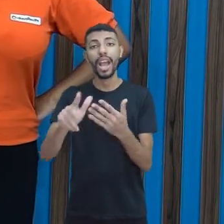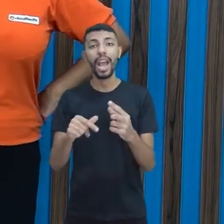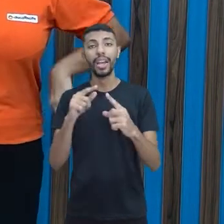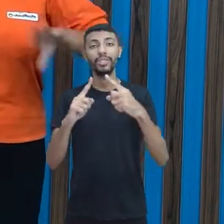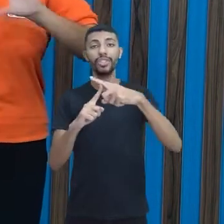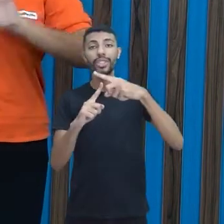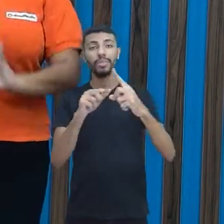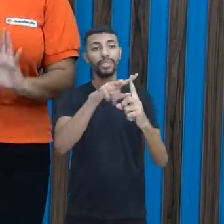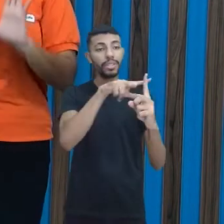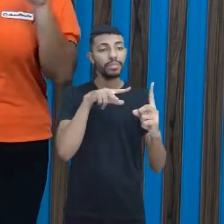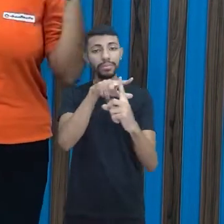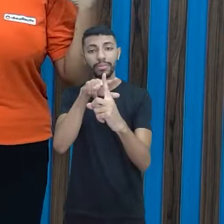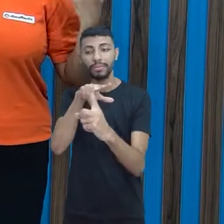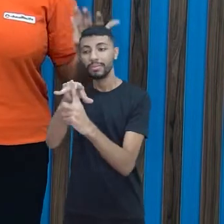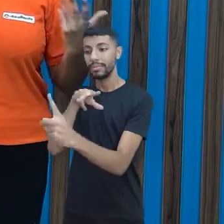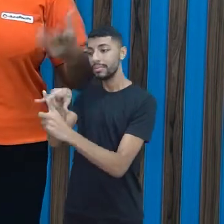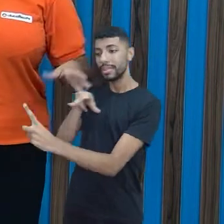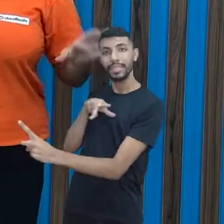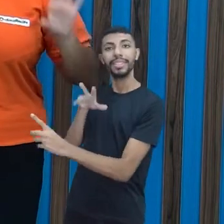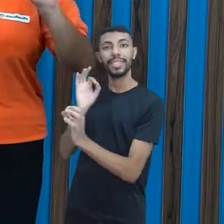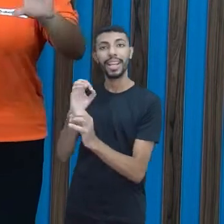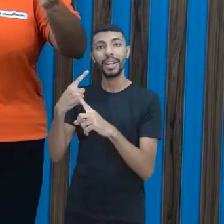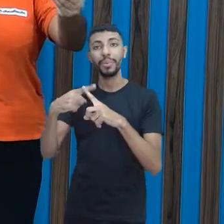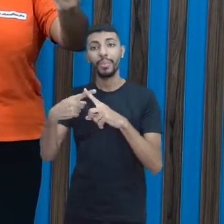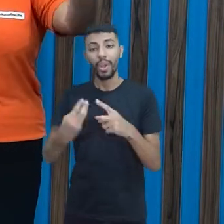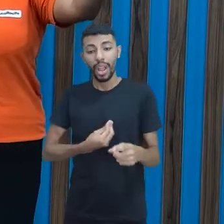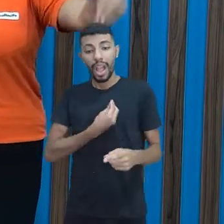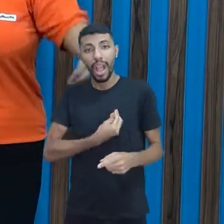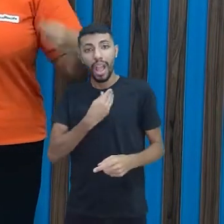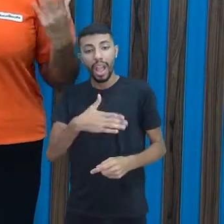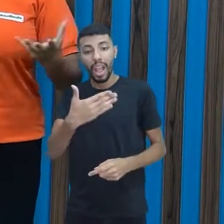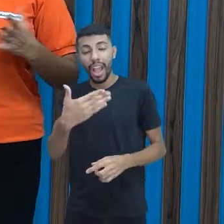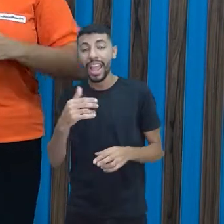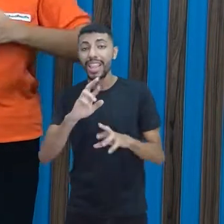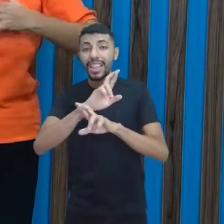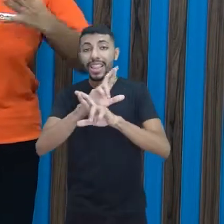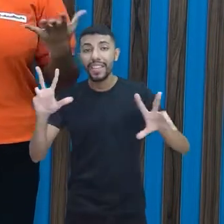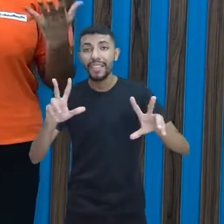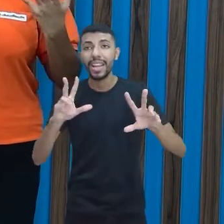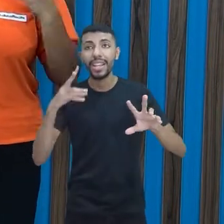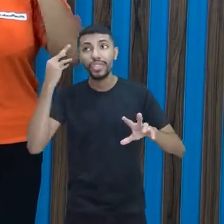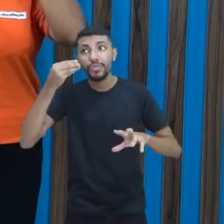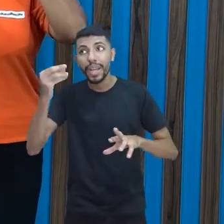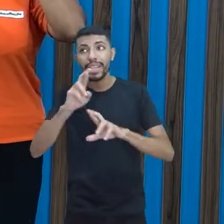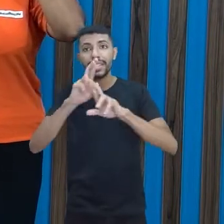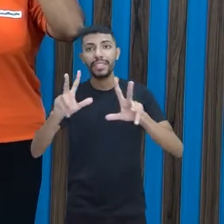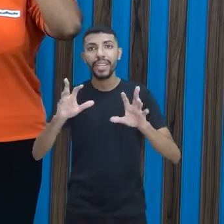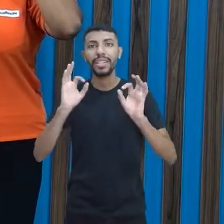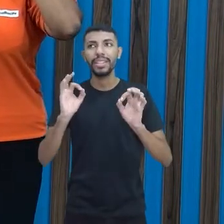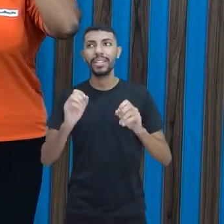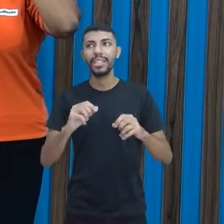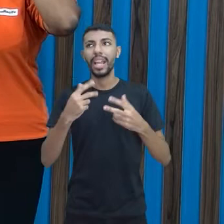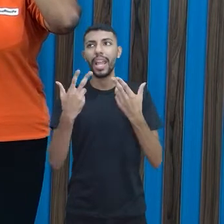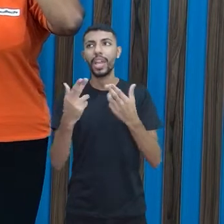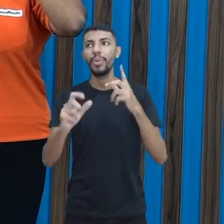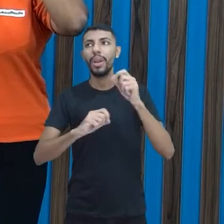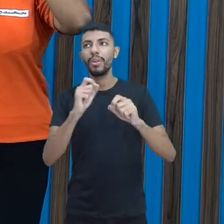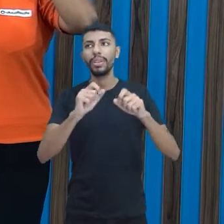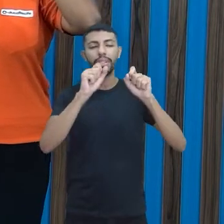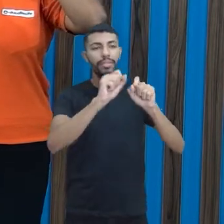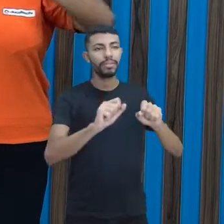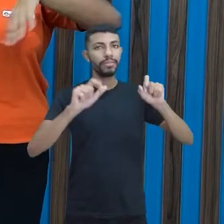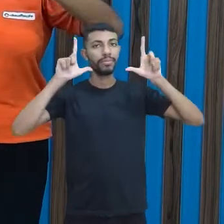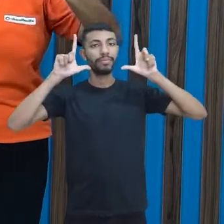precisa, porque as vivências, elas são diferentes. É a mesma coisa do autorretrato e do retrato. Uma coisa é, sei